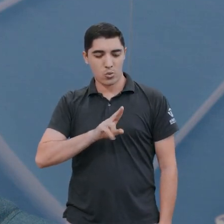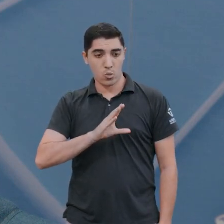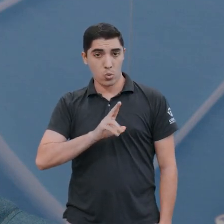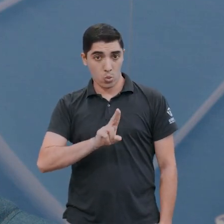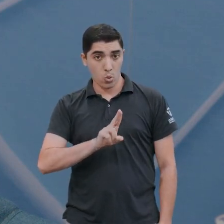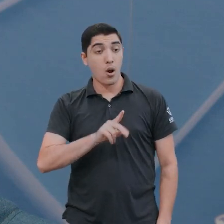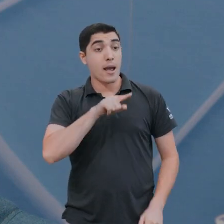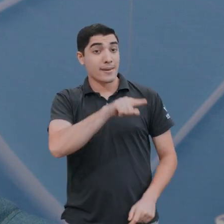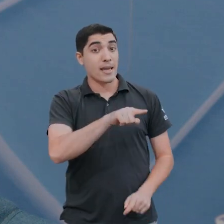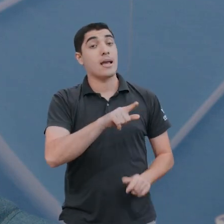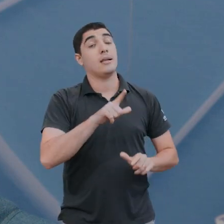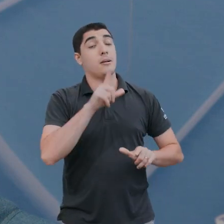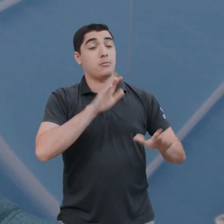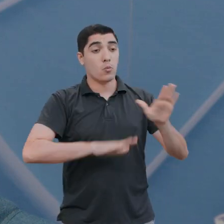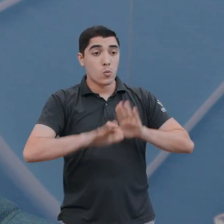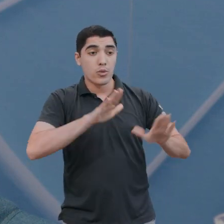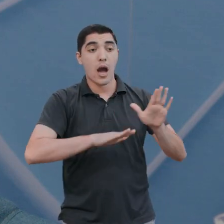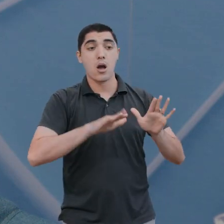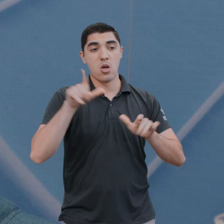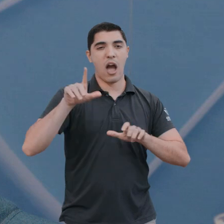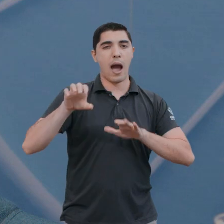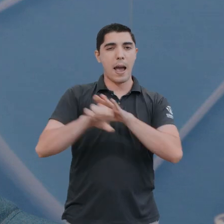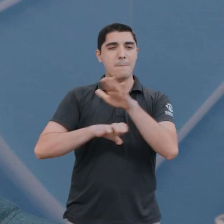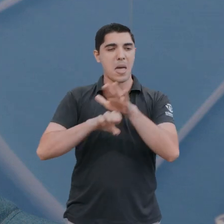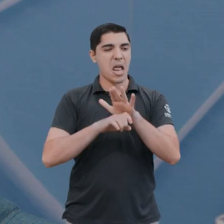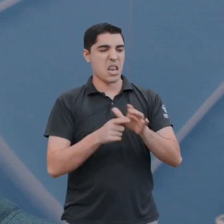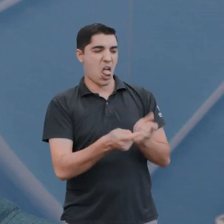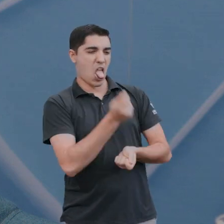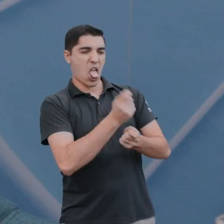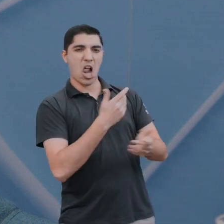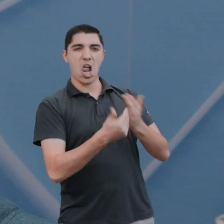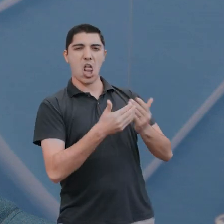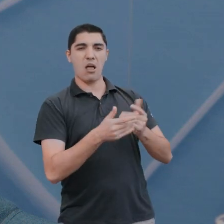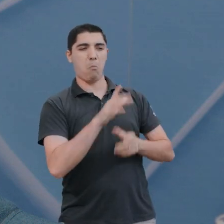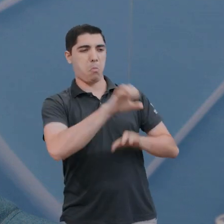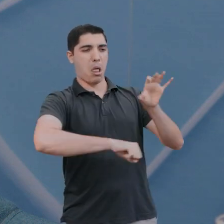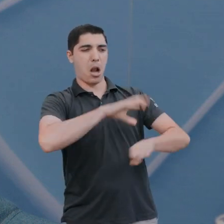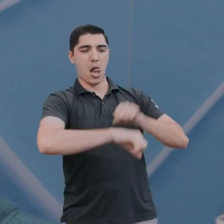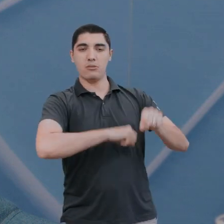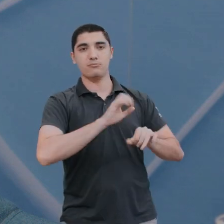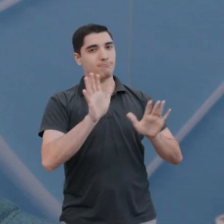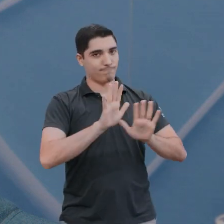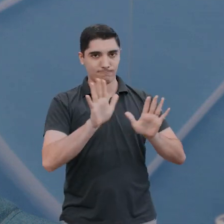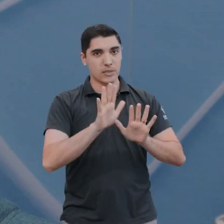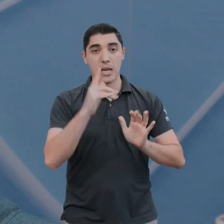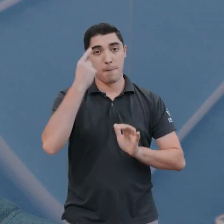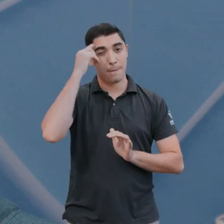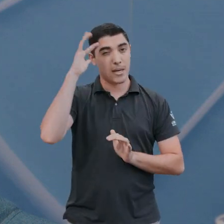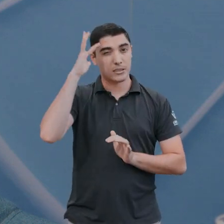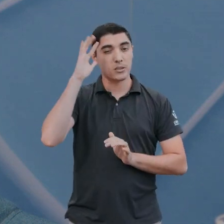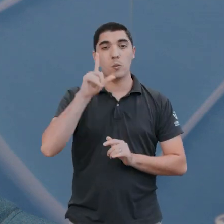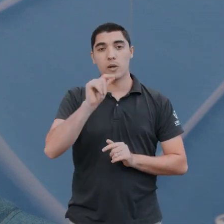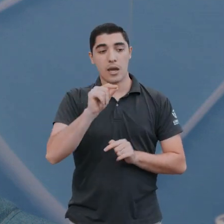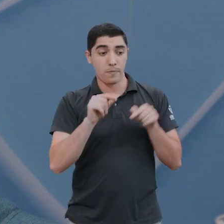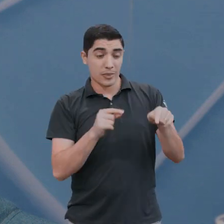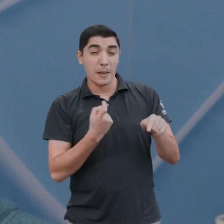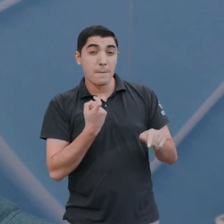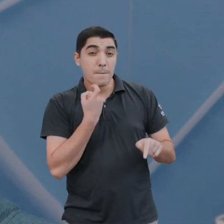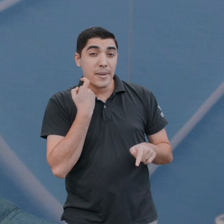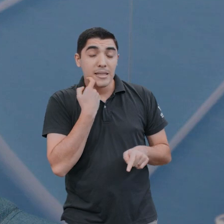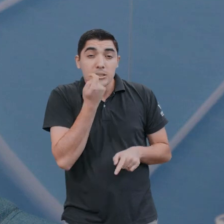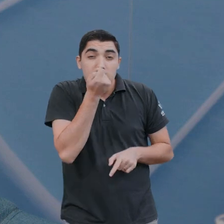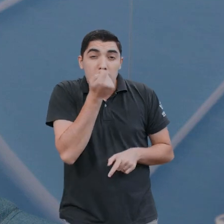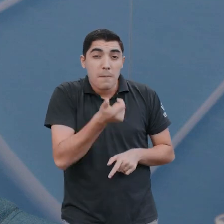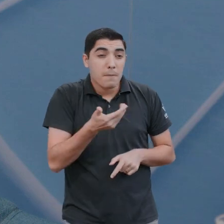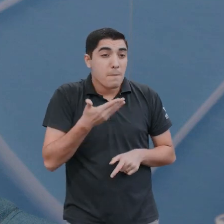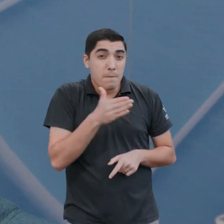industrial dele. E isso foi muito, muito importante, porque transferiu um peixe que estava